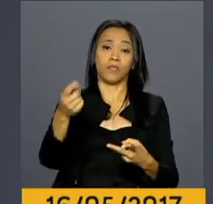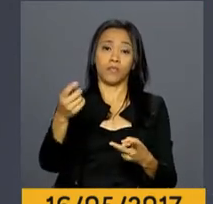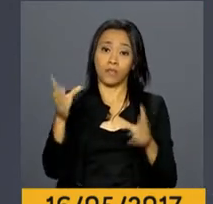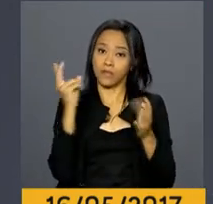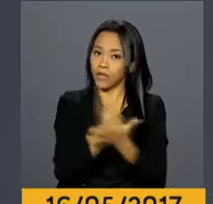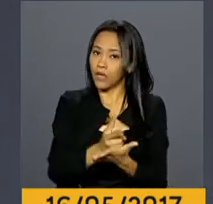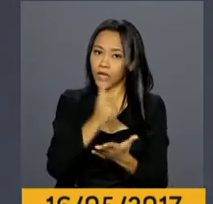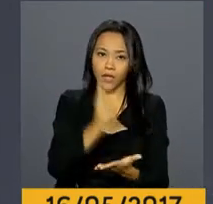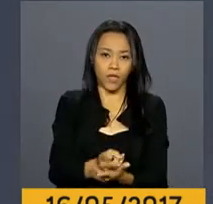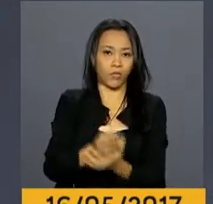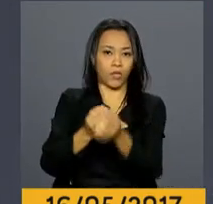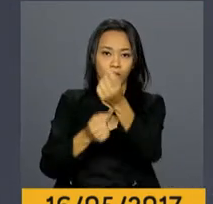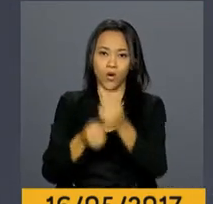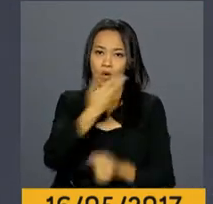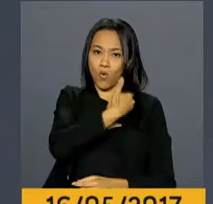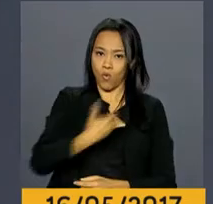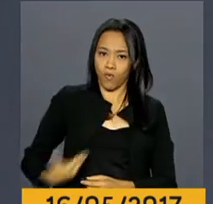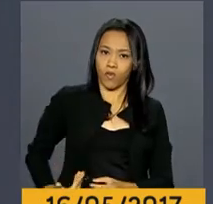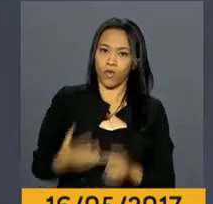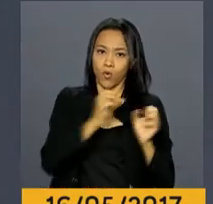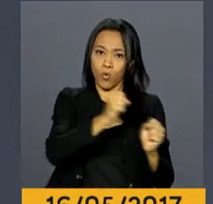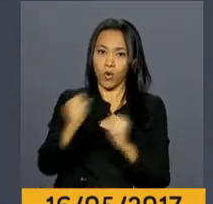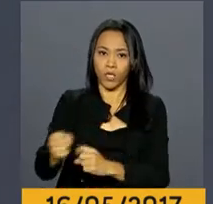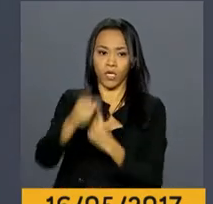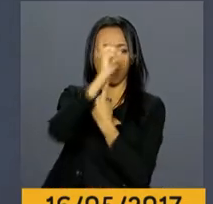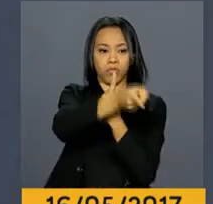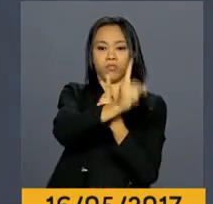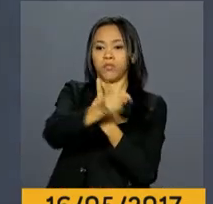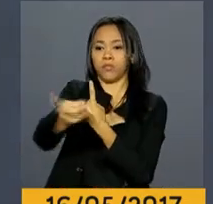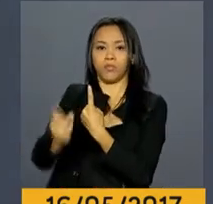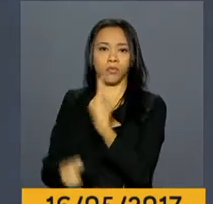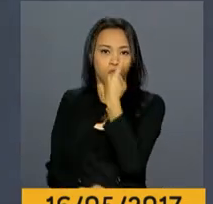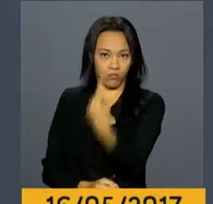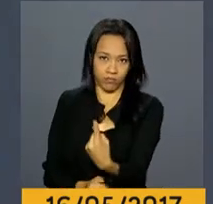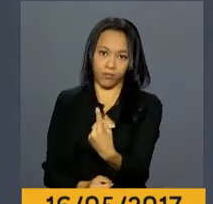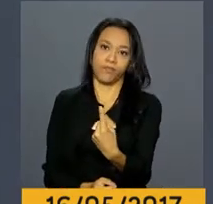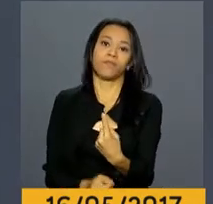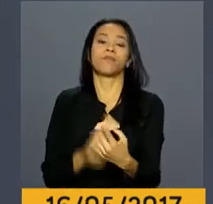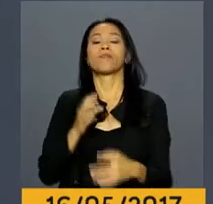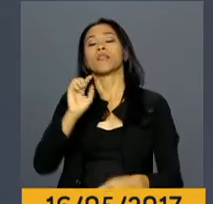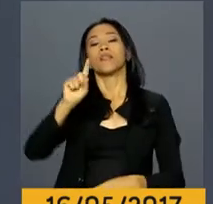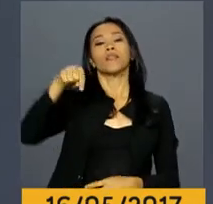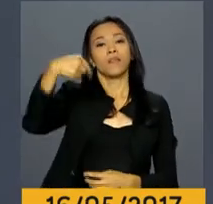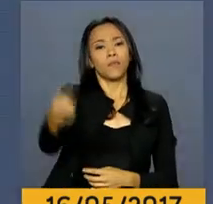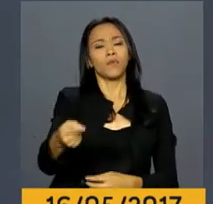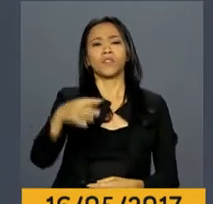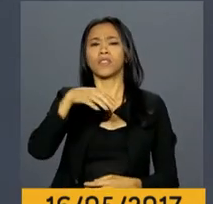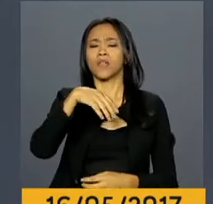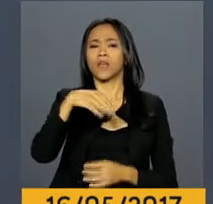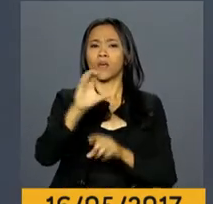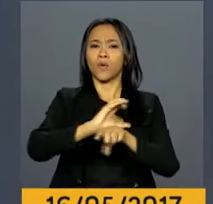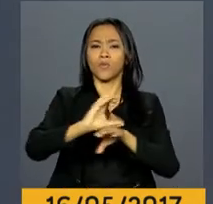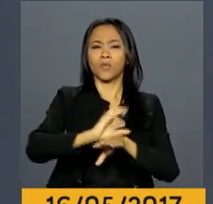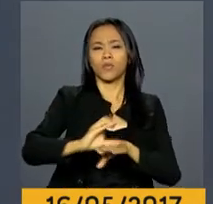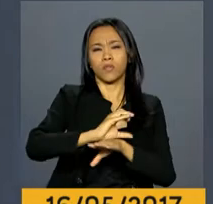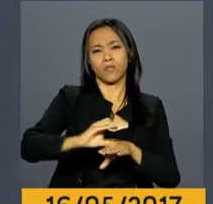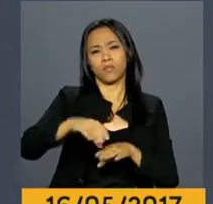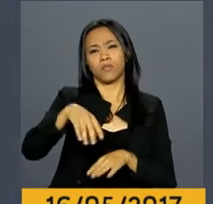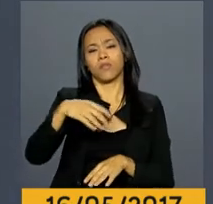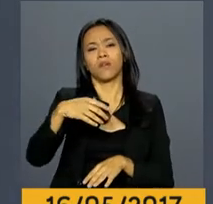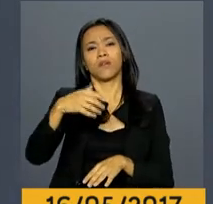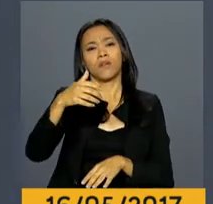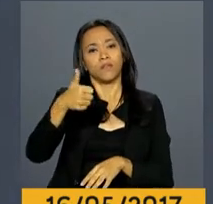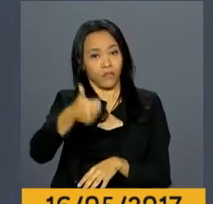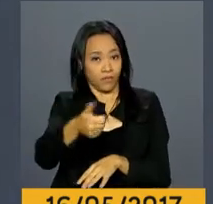nós decretamos a República e a Federação, lá na Constituição de 91 está escrito que o Brasil é uma